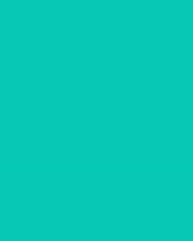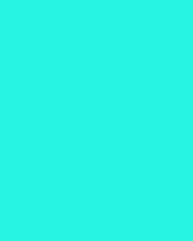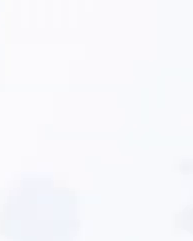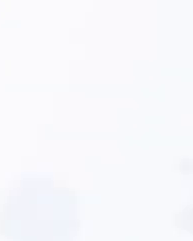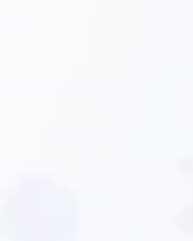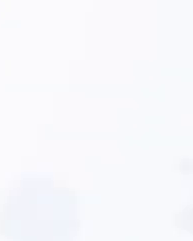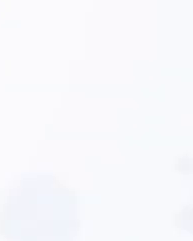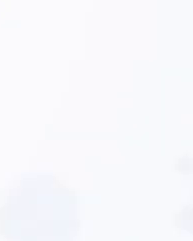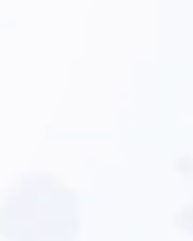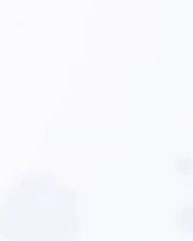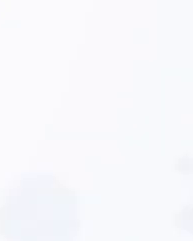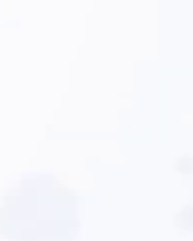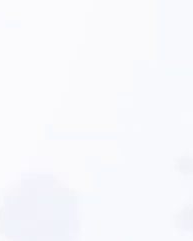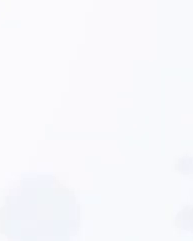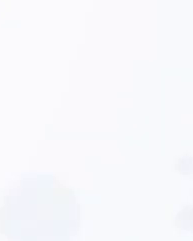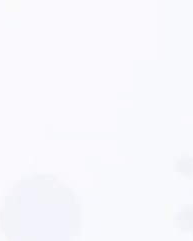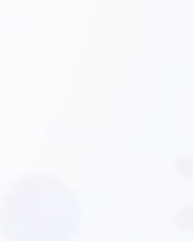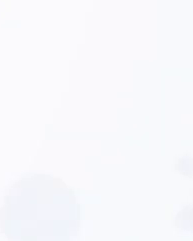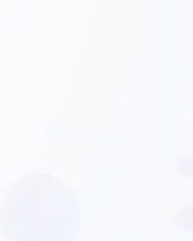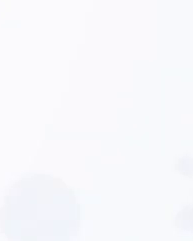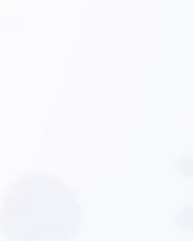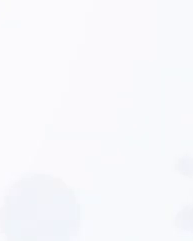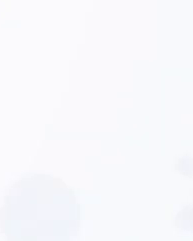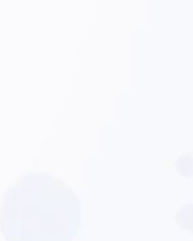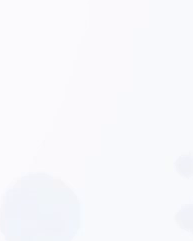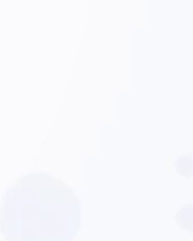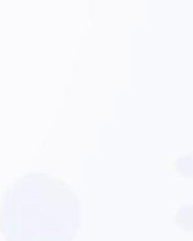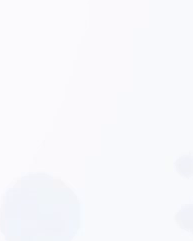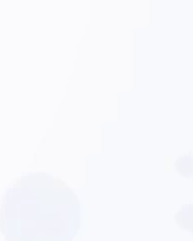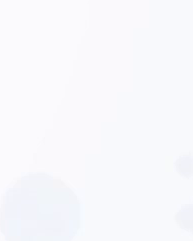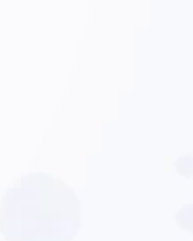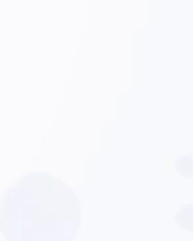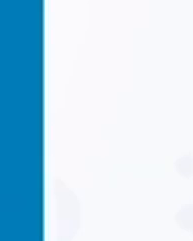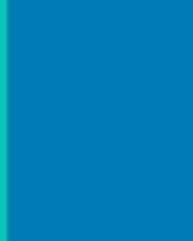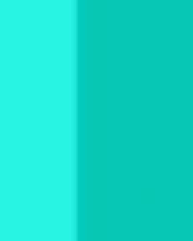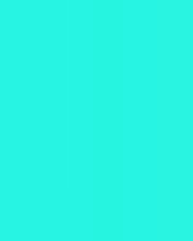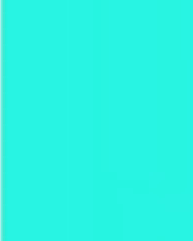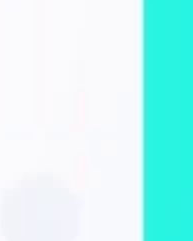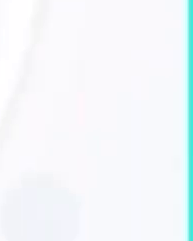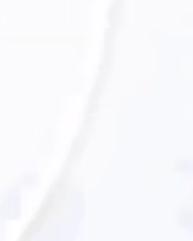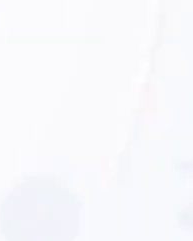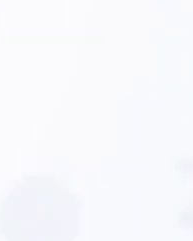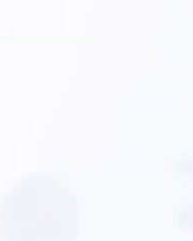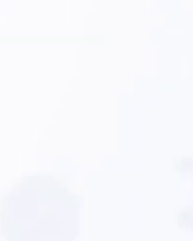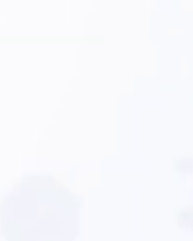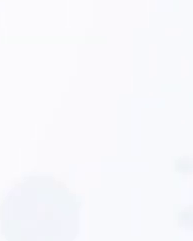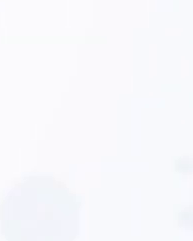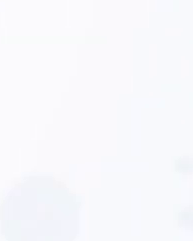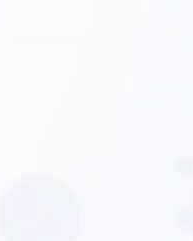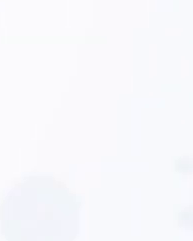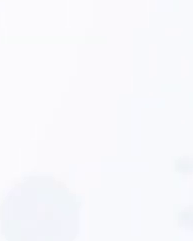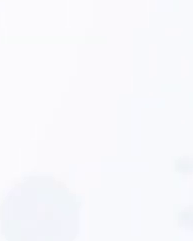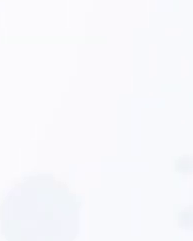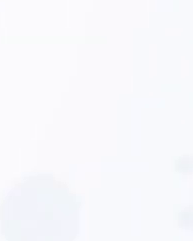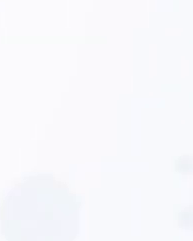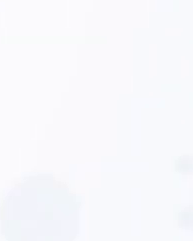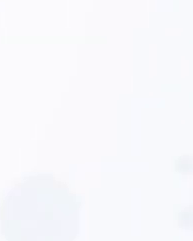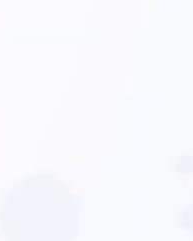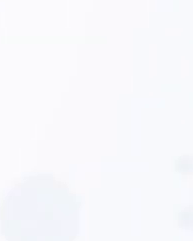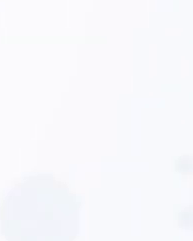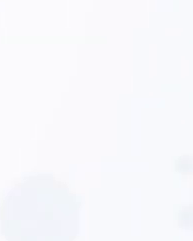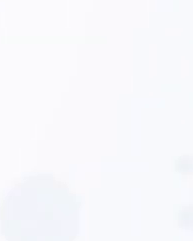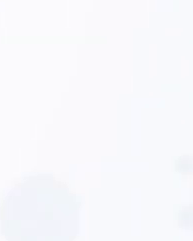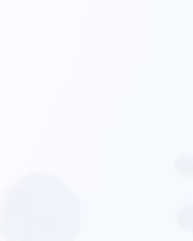disso, você é direcionado para uma equipe de saúde treinada. Com esse teleatendimento, eu e a Prefeitura de